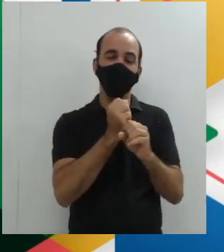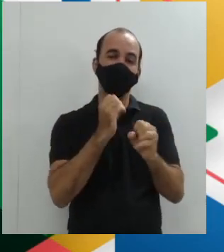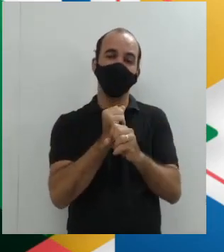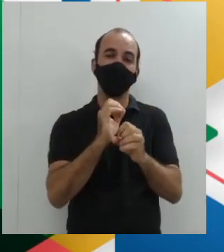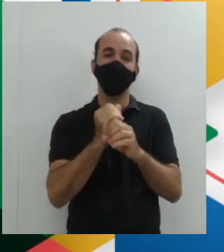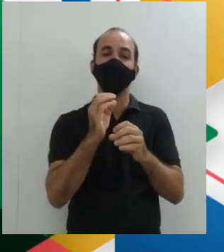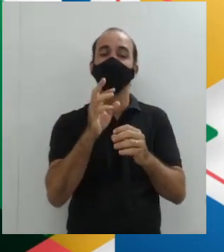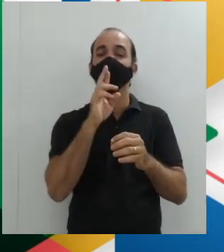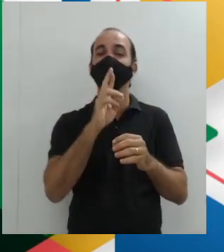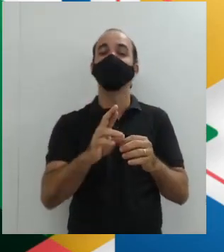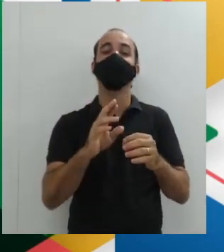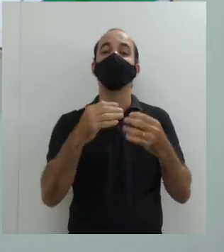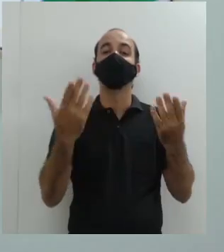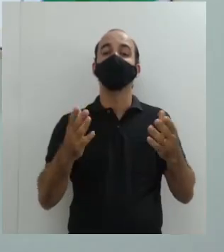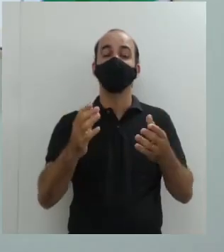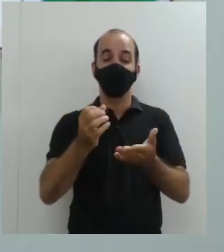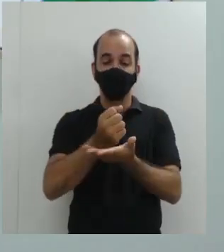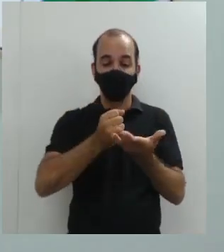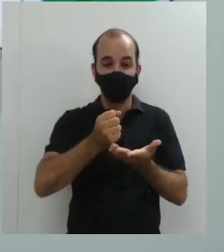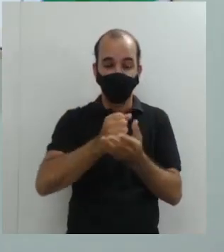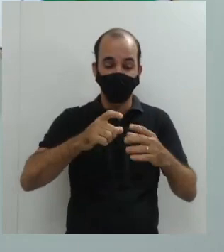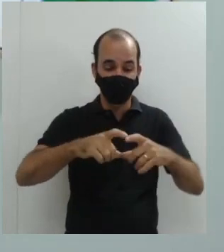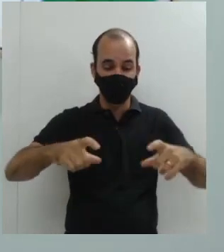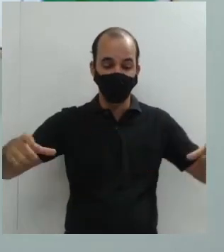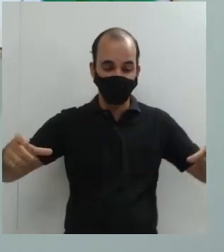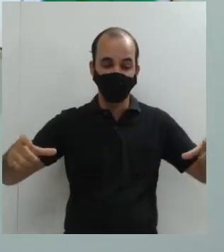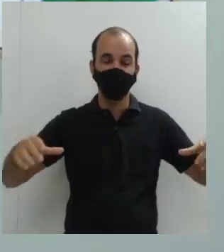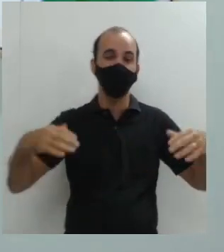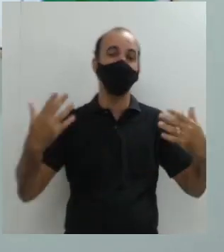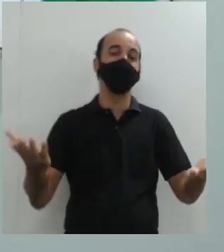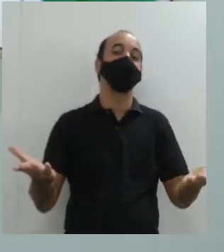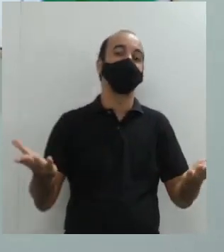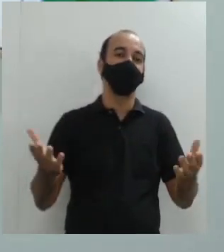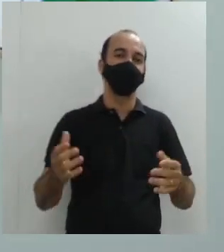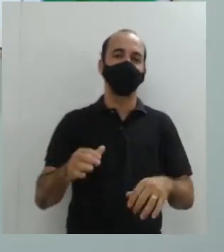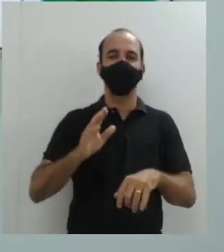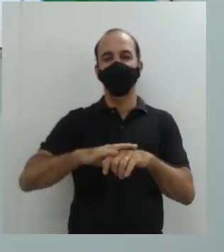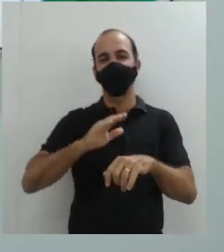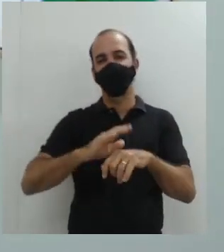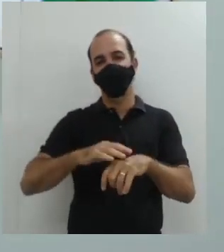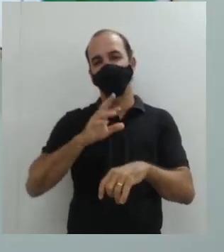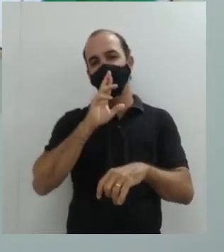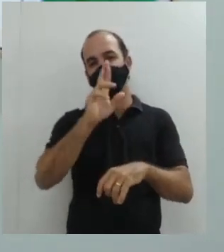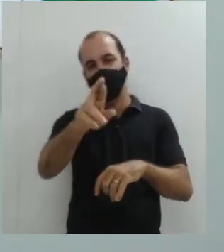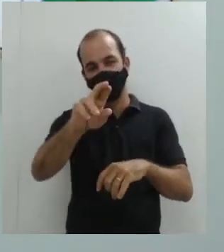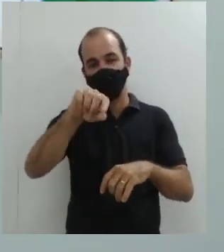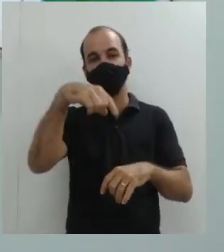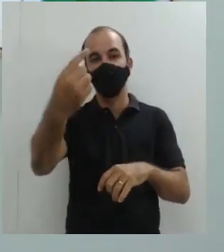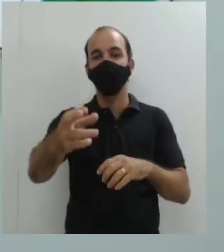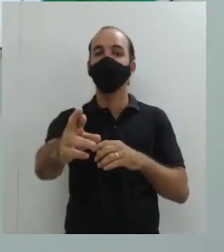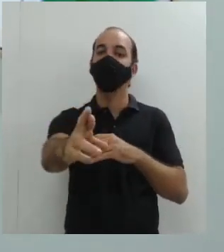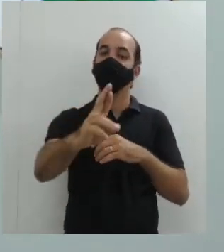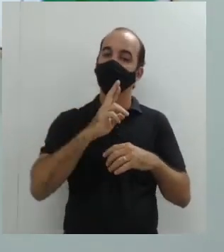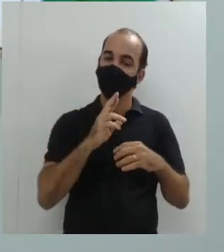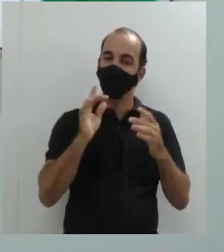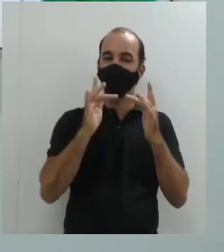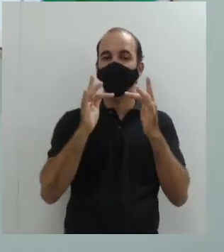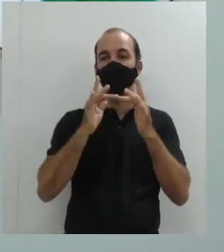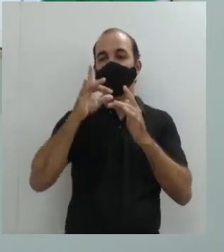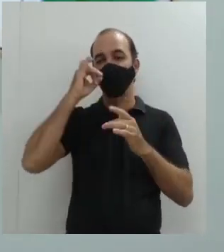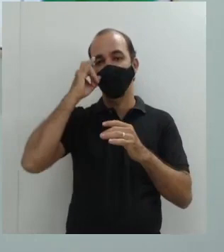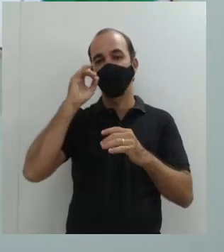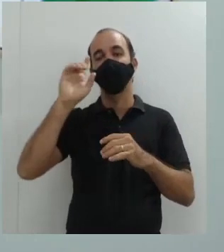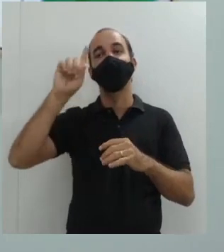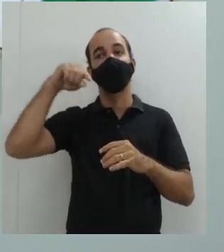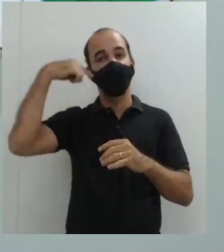cisterna? Beleza? Eu vou deixar essa questão aqui para você. Você tenta fazer aí, manda para o nosso Instagram que na próxima aula a gente